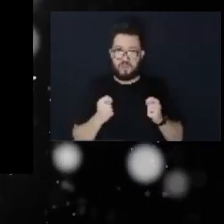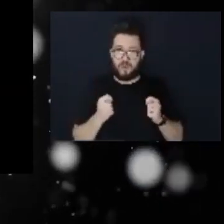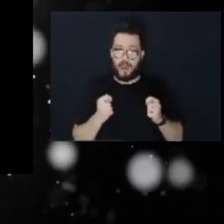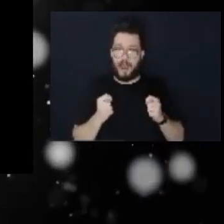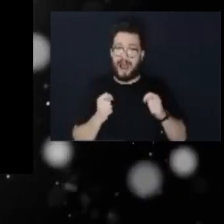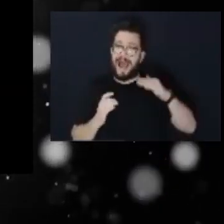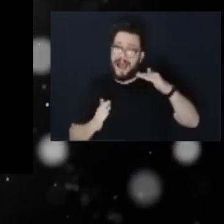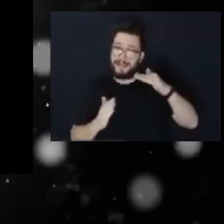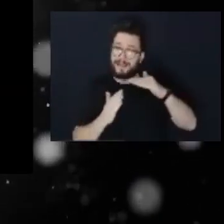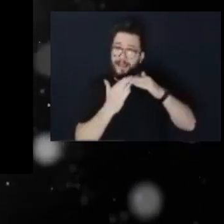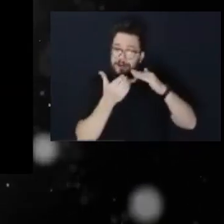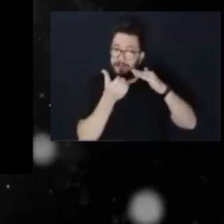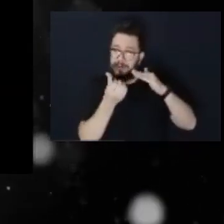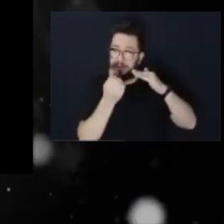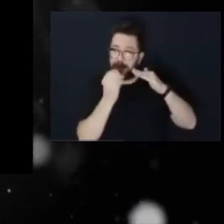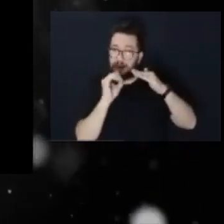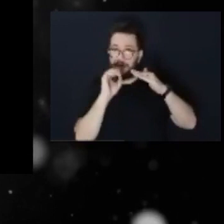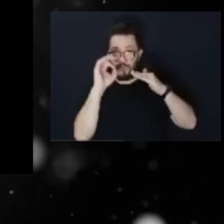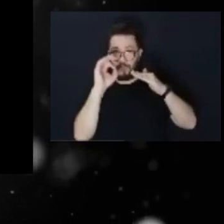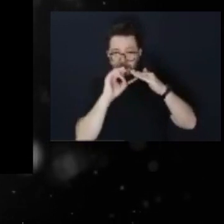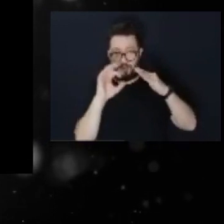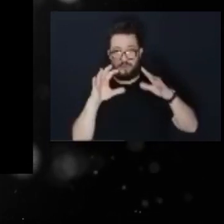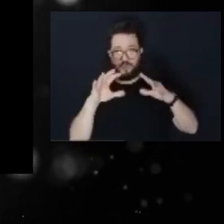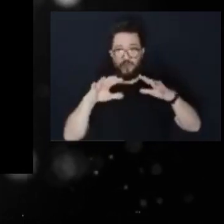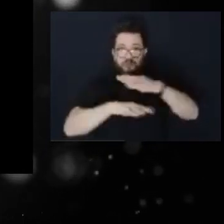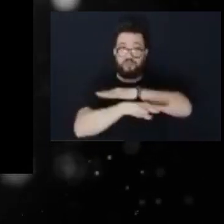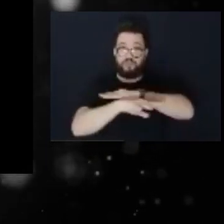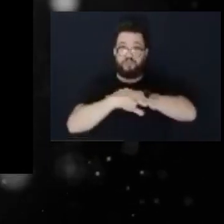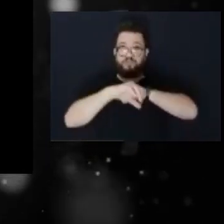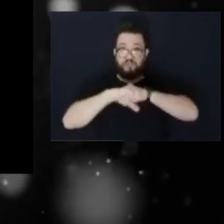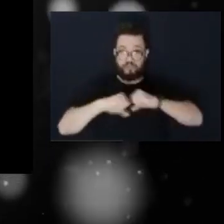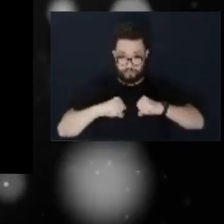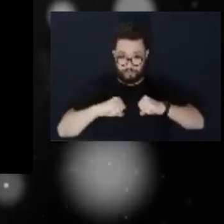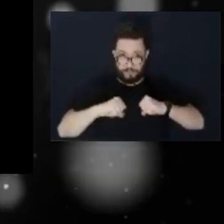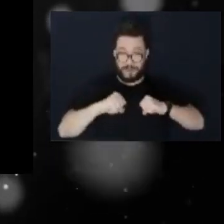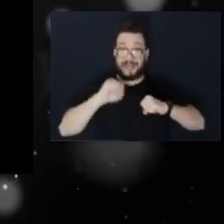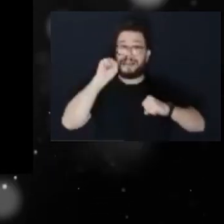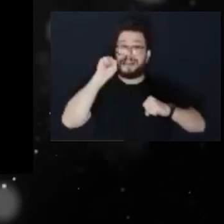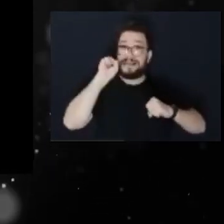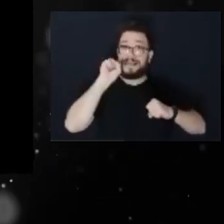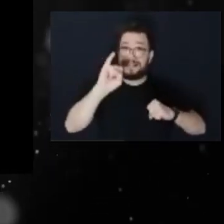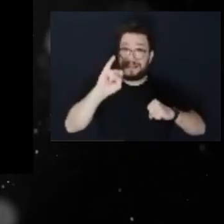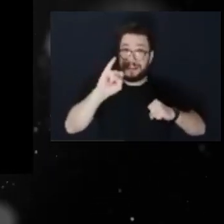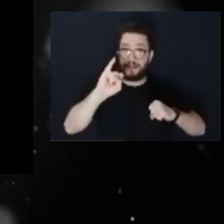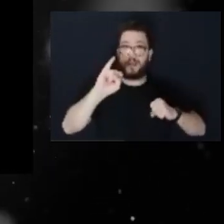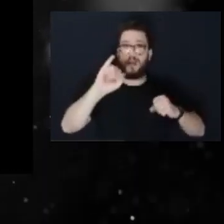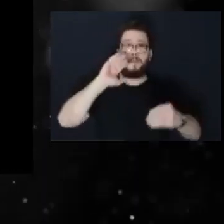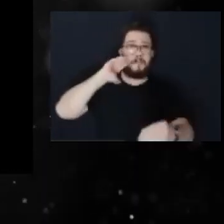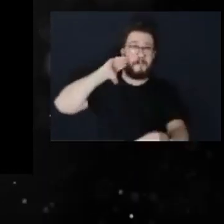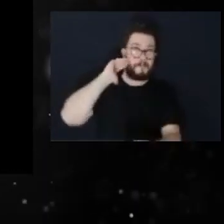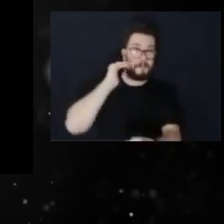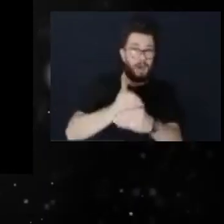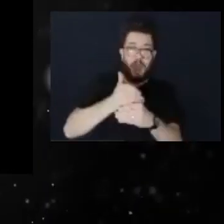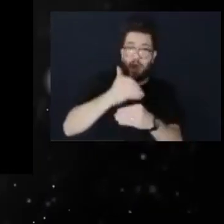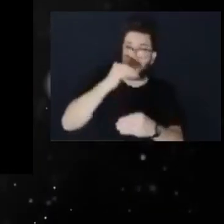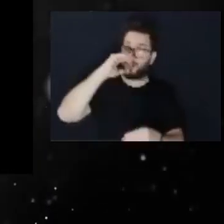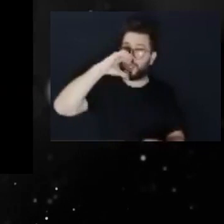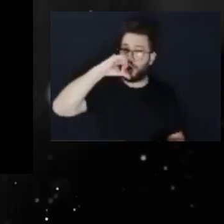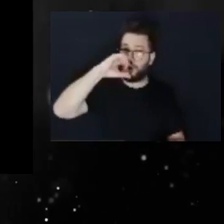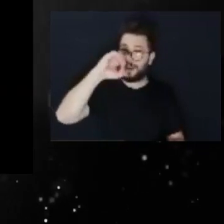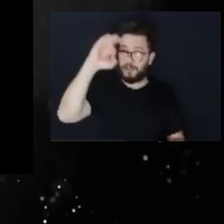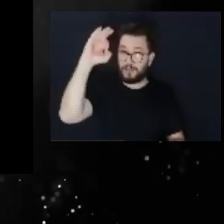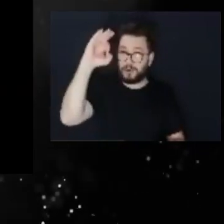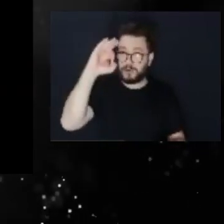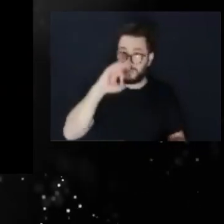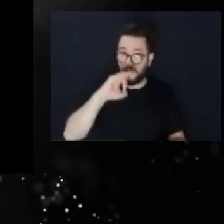Ou seja, se 90% de Curitiba tivesse parado, nós tínhamos zerado o número de mortes para Curitiba. Entretanto,